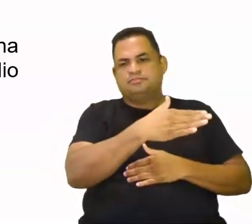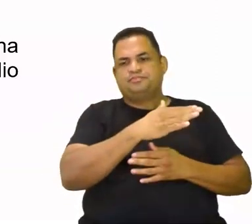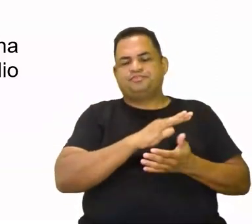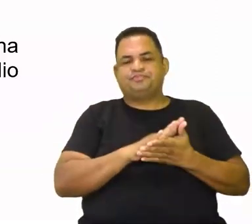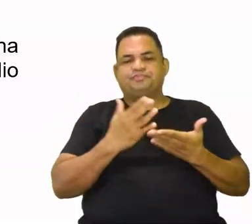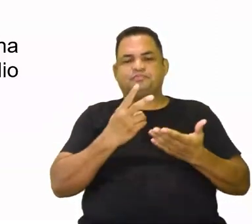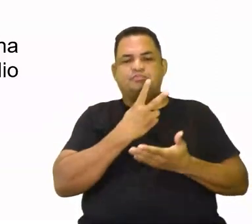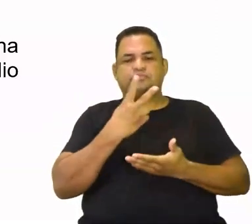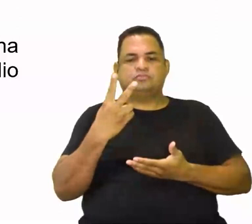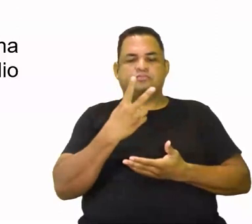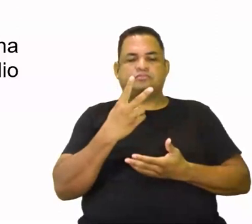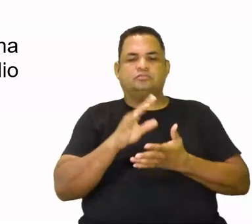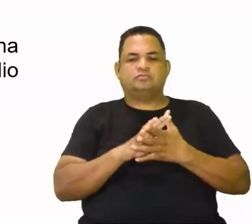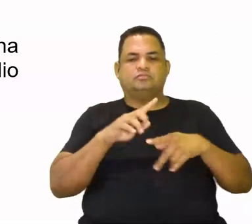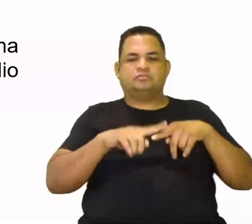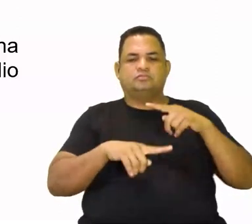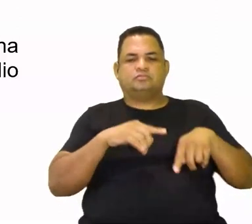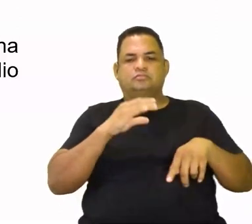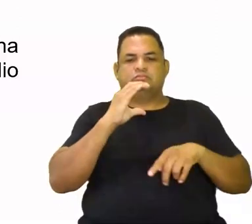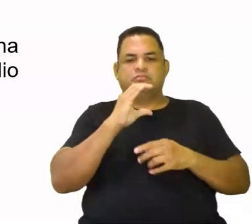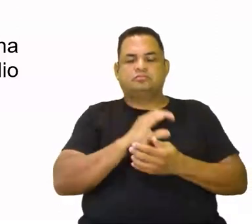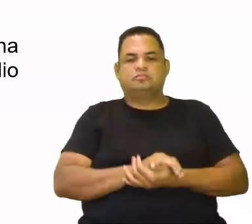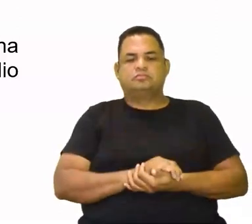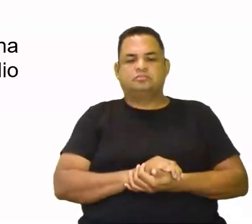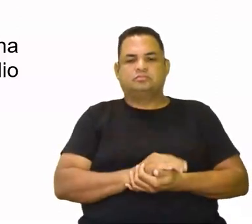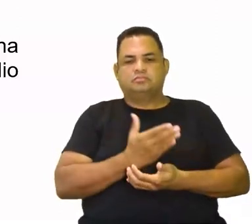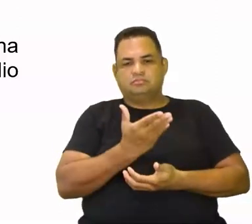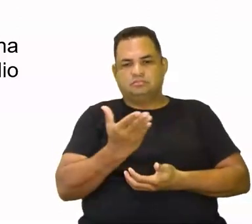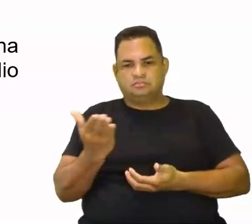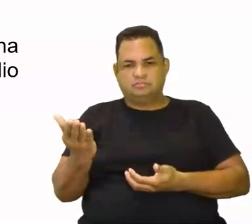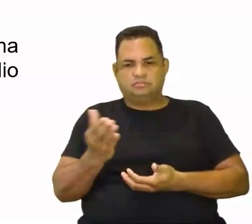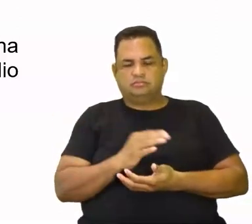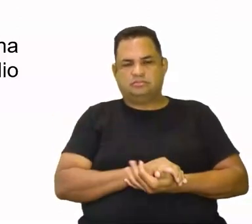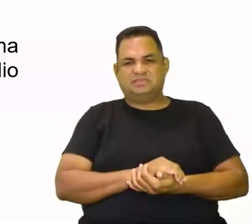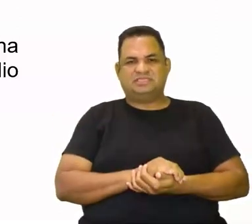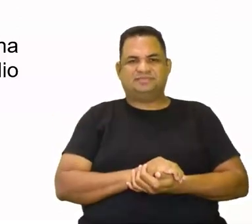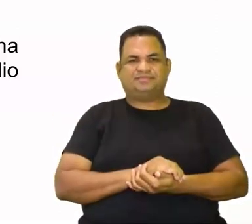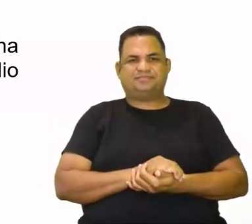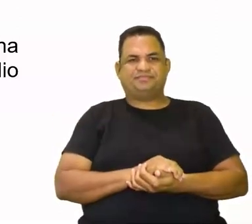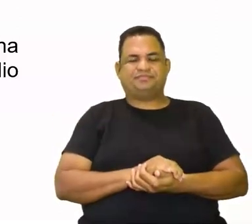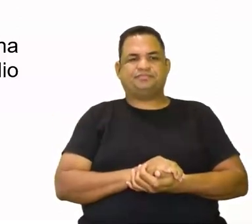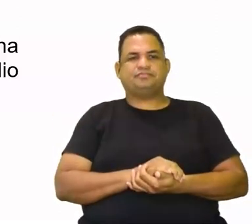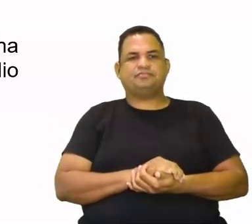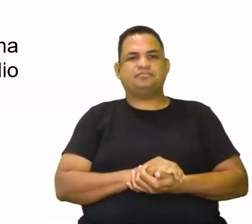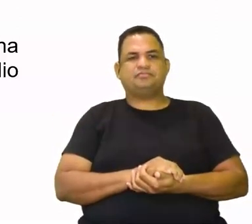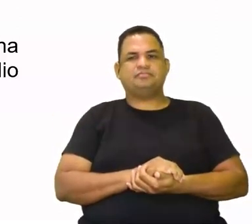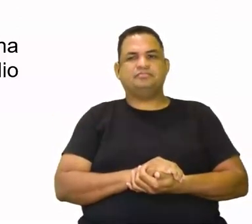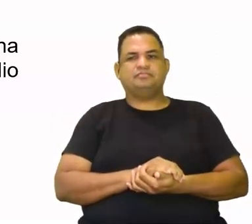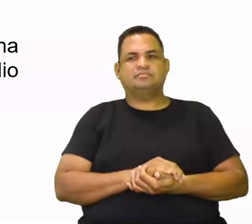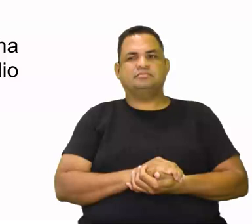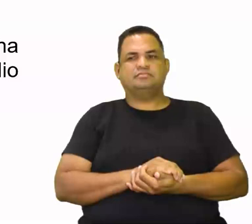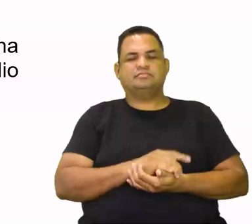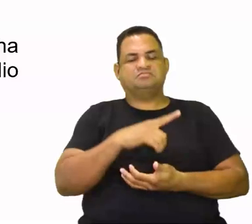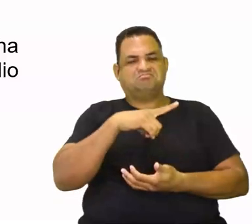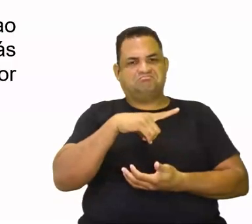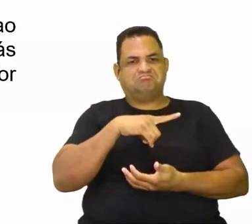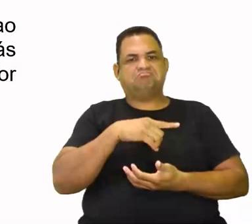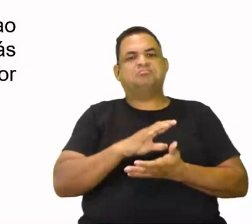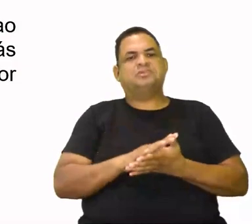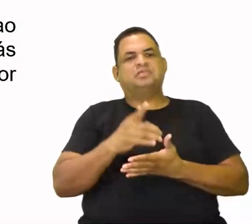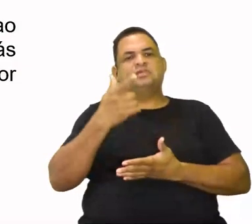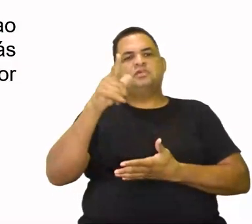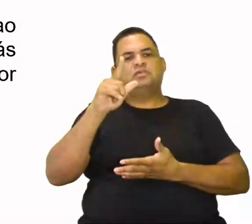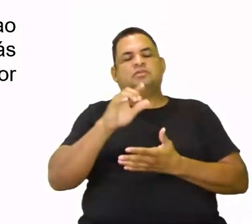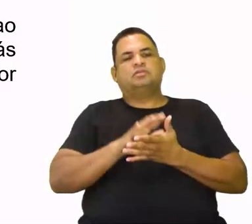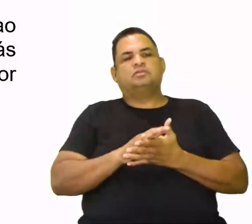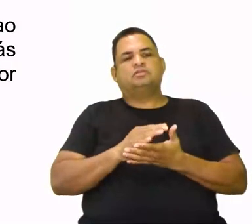produtos, sódio metálico e gás cloro. Tem mais reação de decomposição?